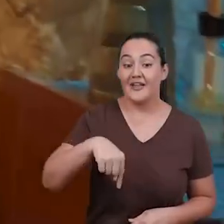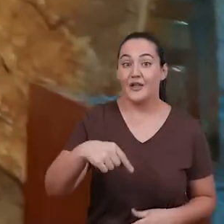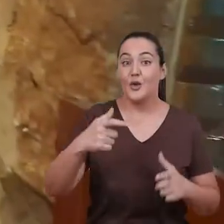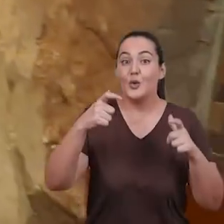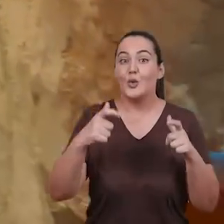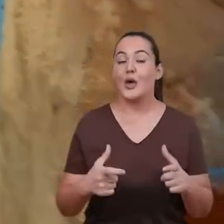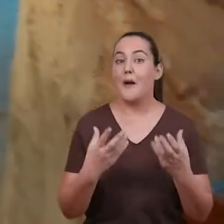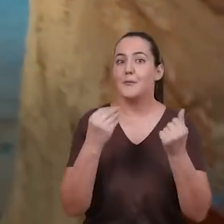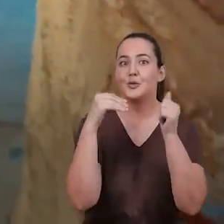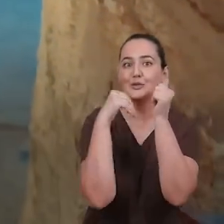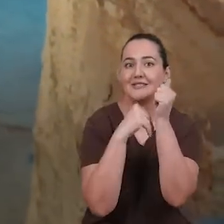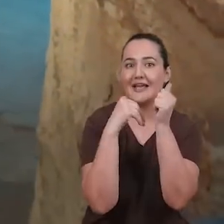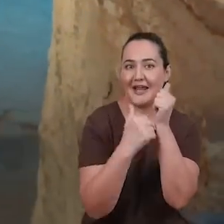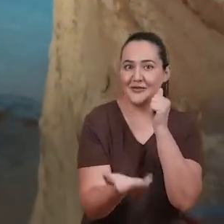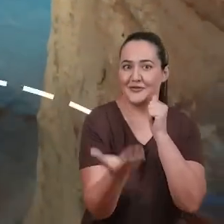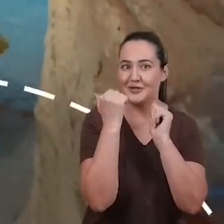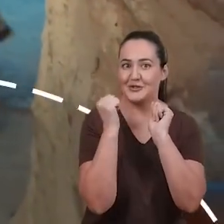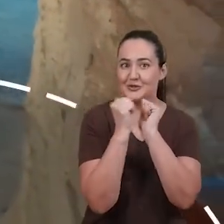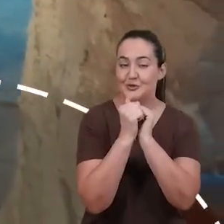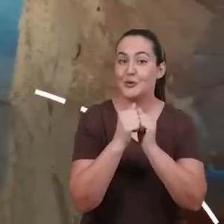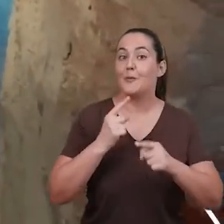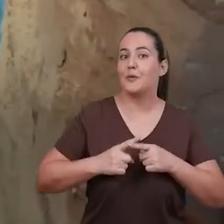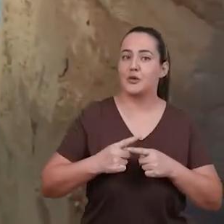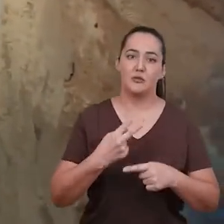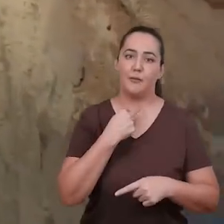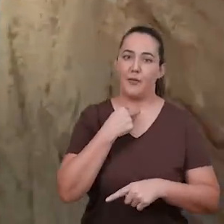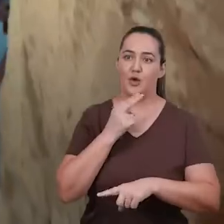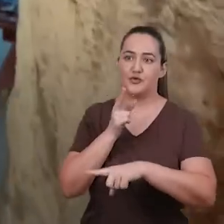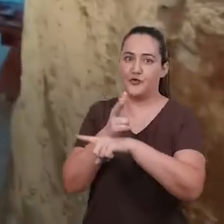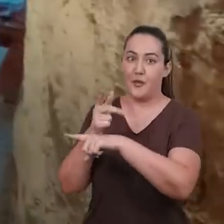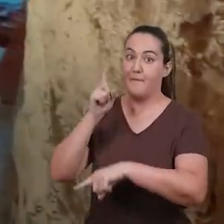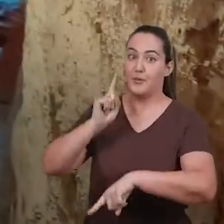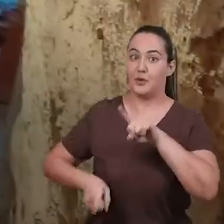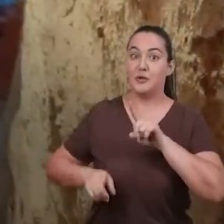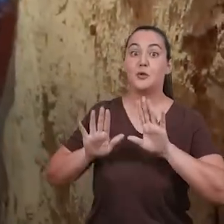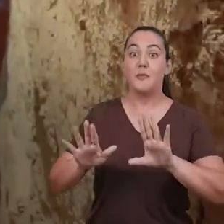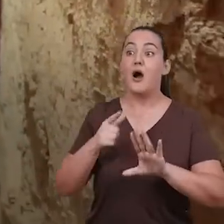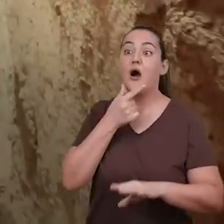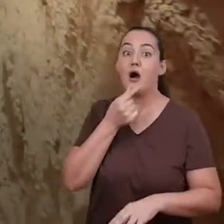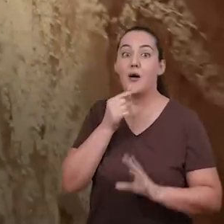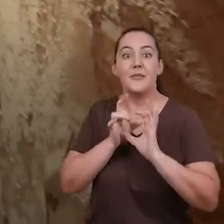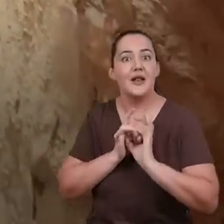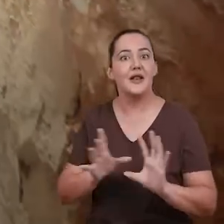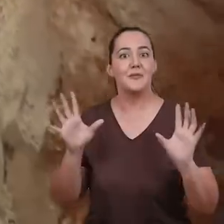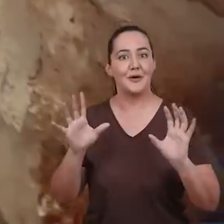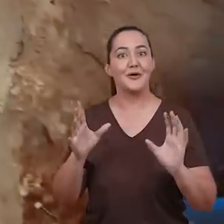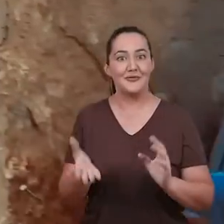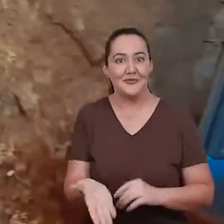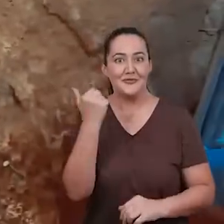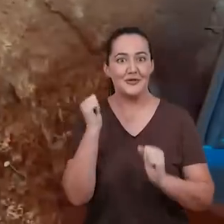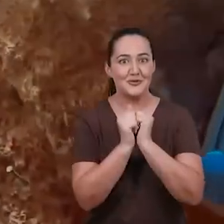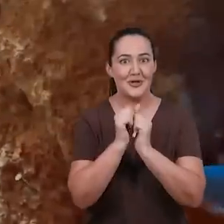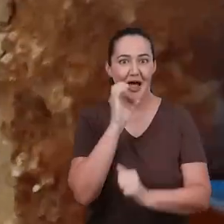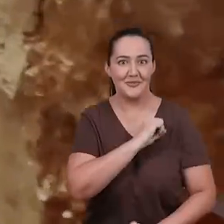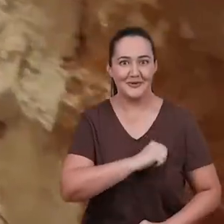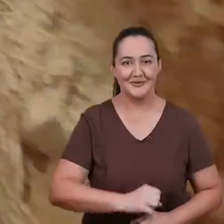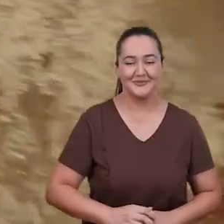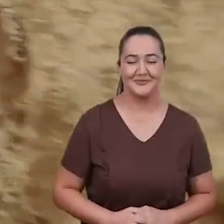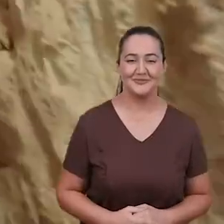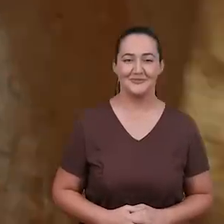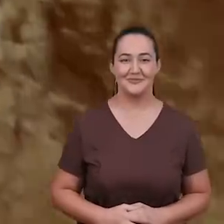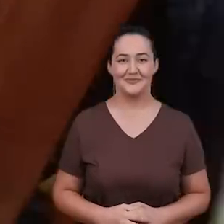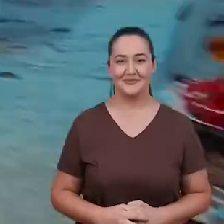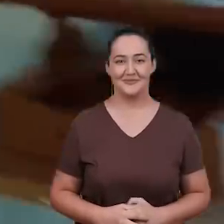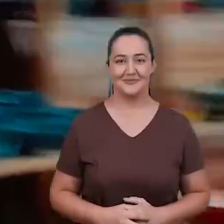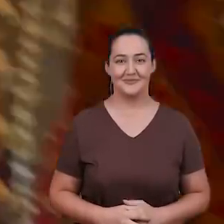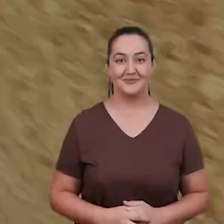Estamos indo, gente, para um lugar muito secreto. Vem com a gente, porque a gente não poderia filmar nem tirar foto aqui, mas a gente recebeu uma permissão muito especial. Corre!